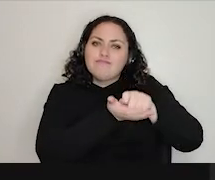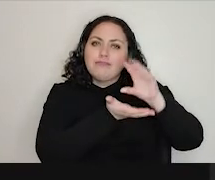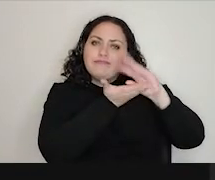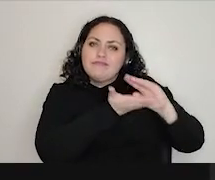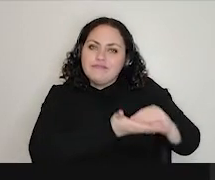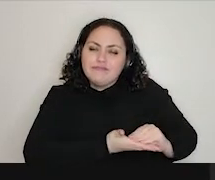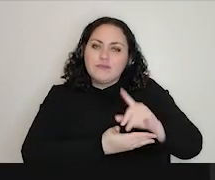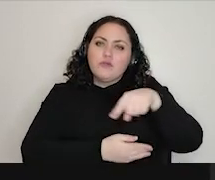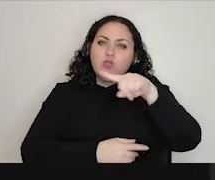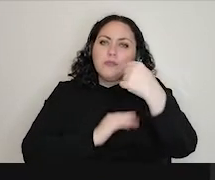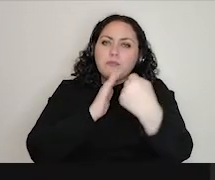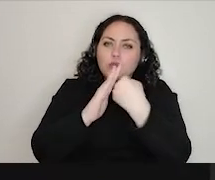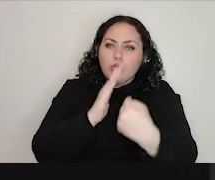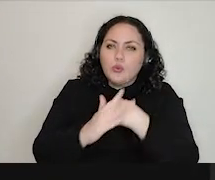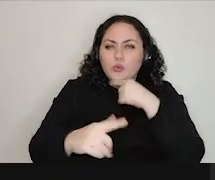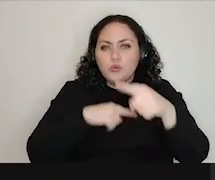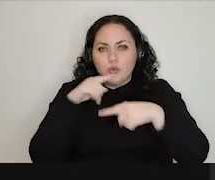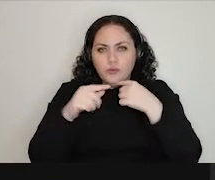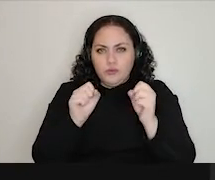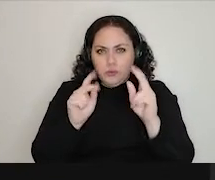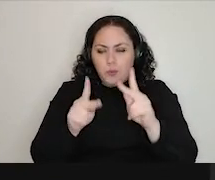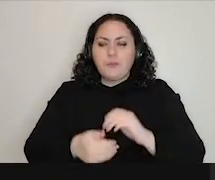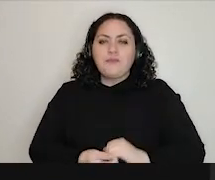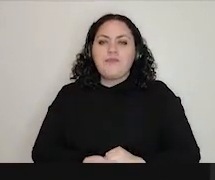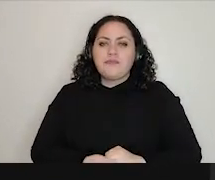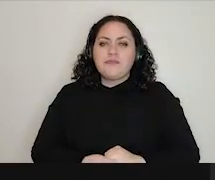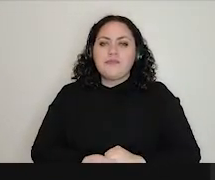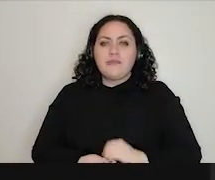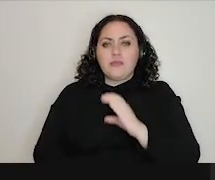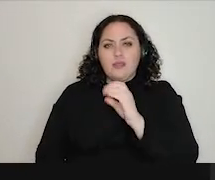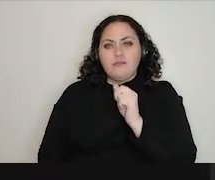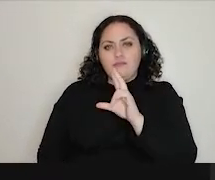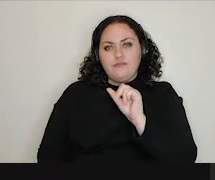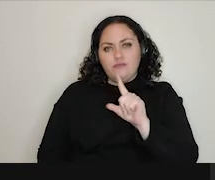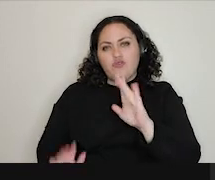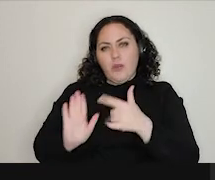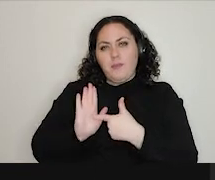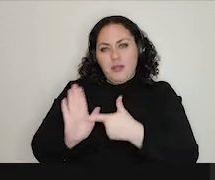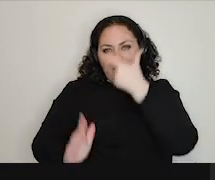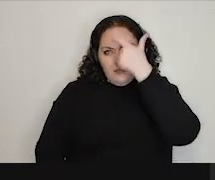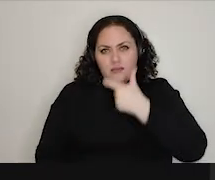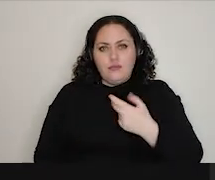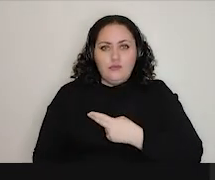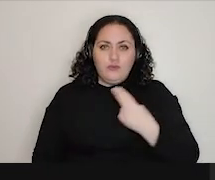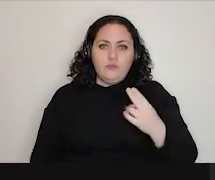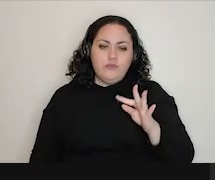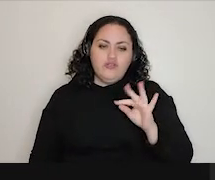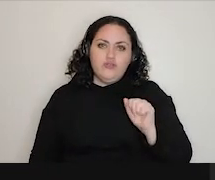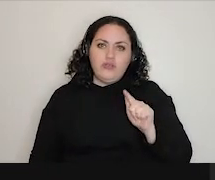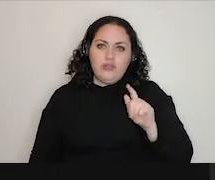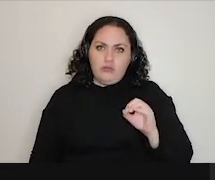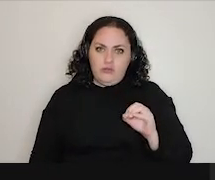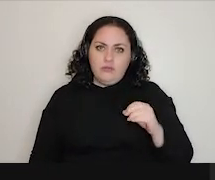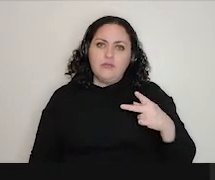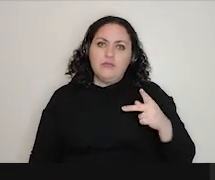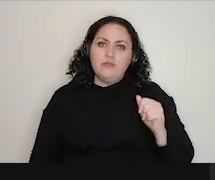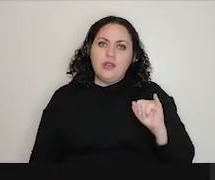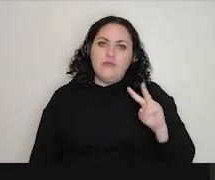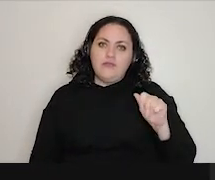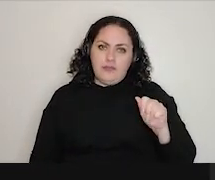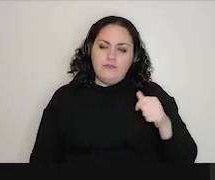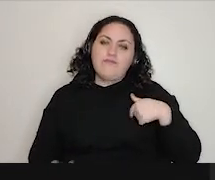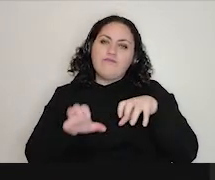tela, mas aí as gurias estão aqui para poderem ir anotando toda e qualquer pergunta que vocês tiverem. Então, como a Carol falou, meu nome é